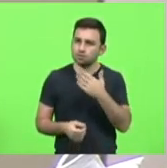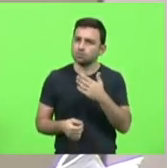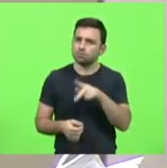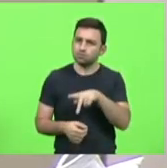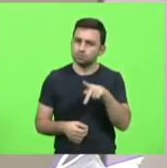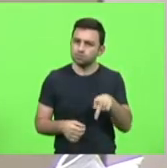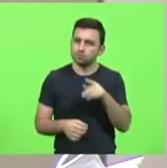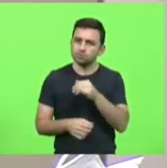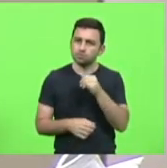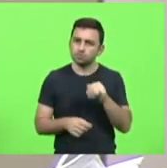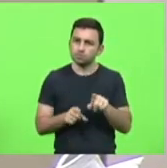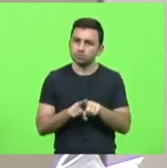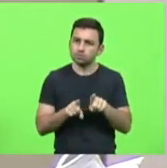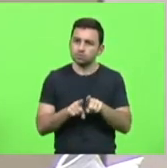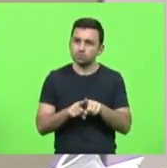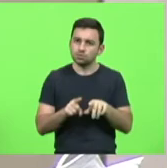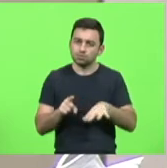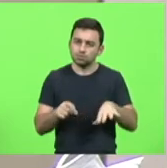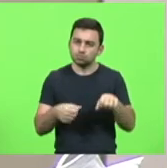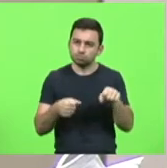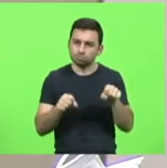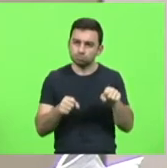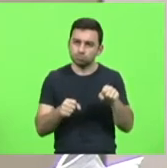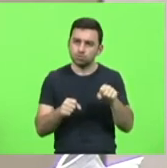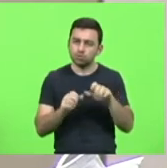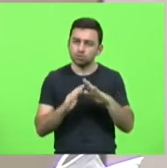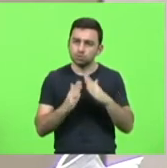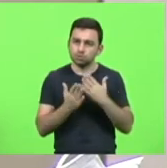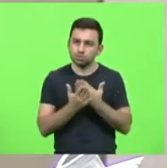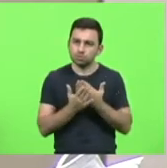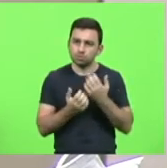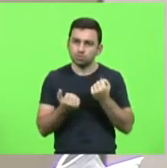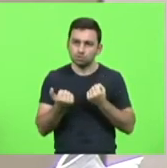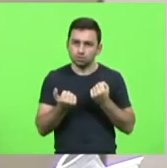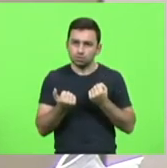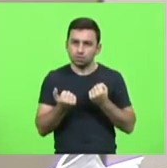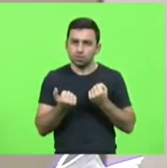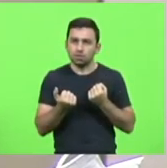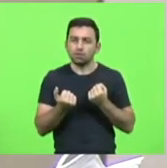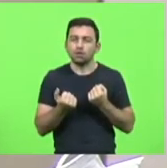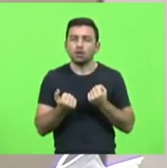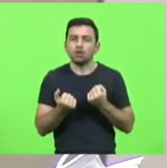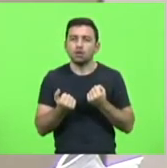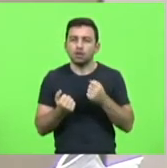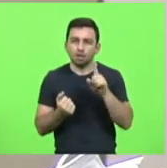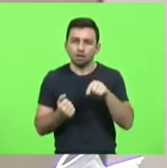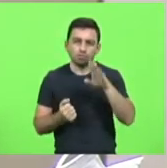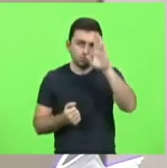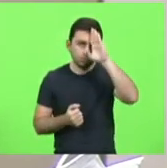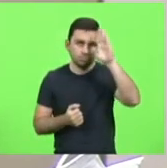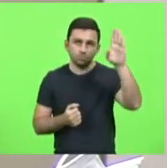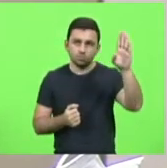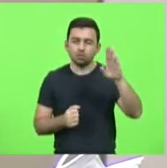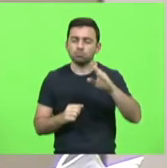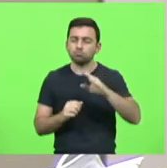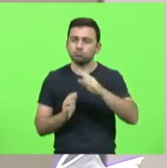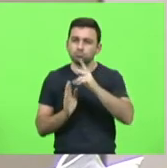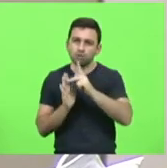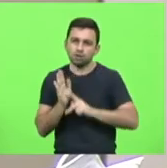instrutores das automotoescolas e centros de formação de condutores no Estado como prioridade no Plano Nacional